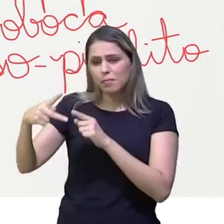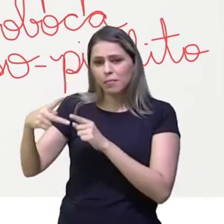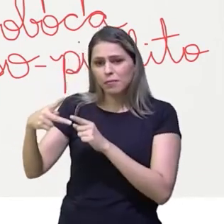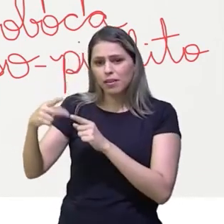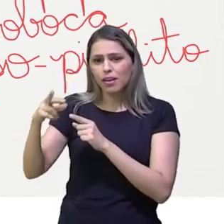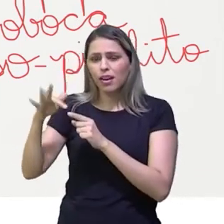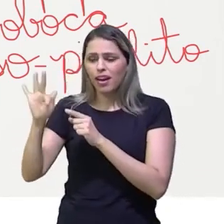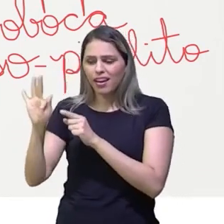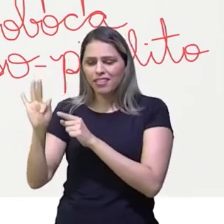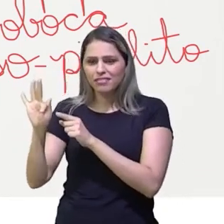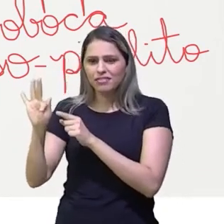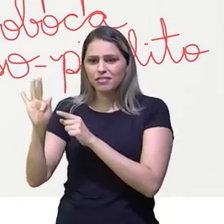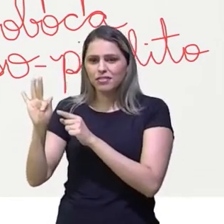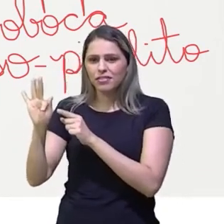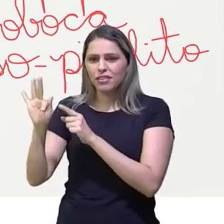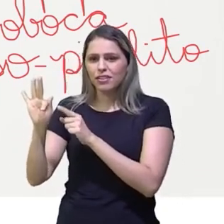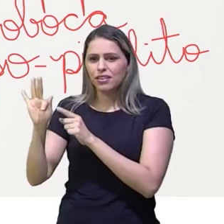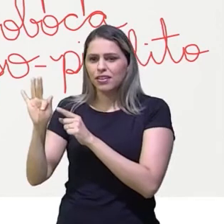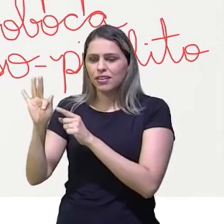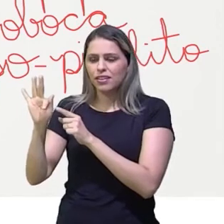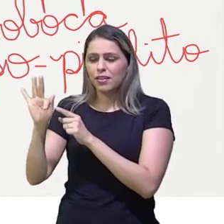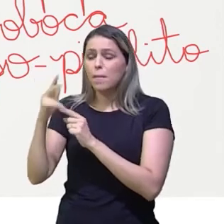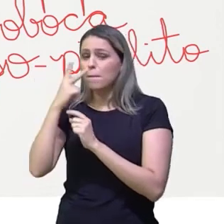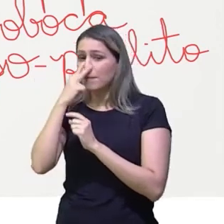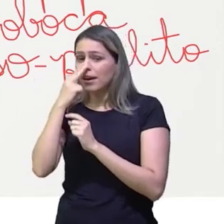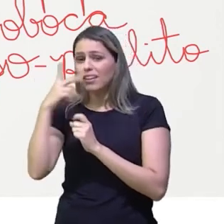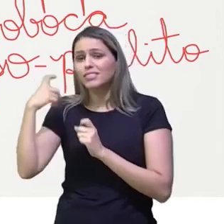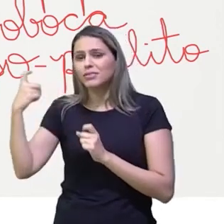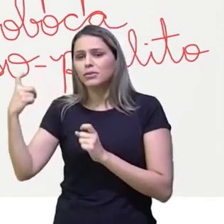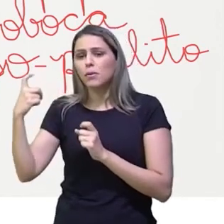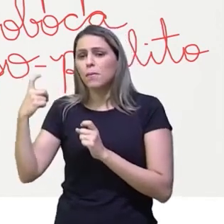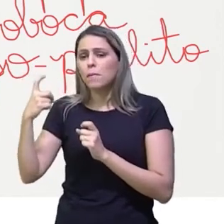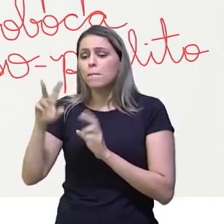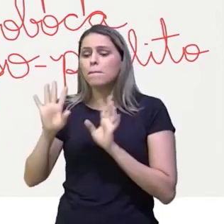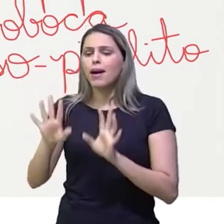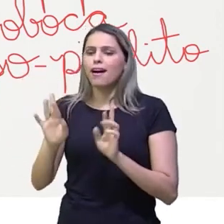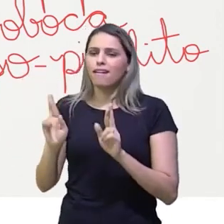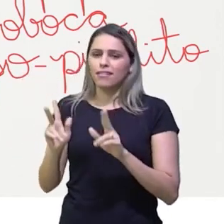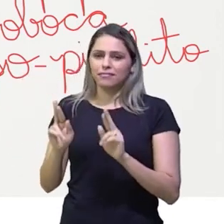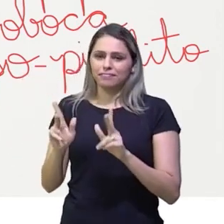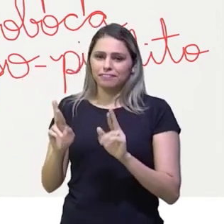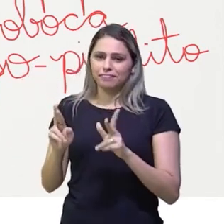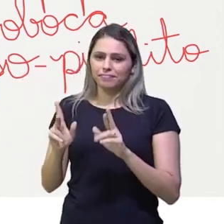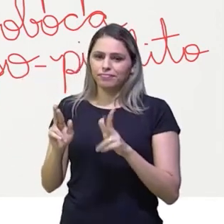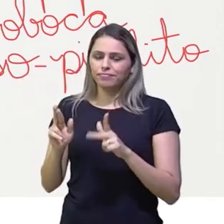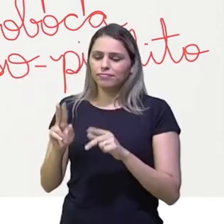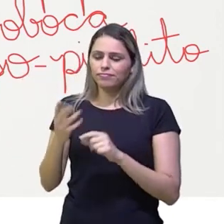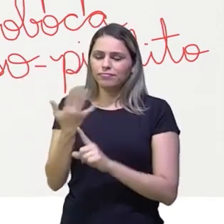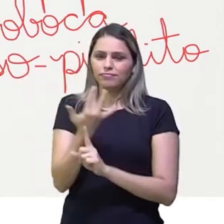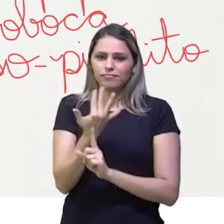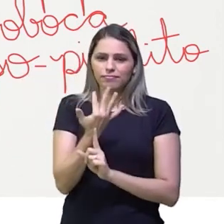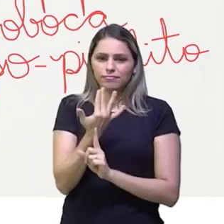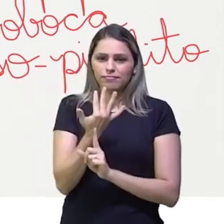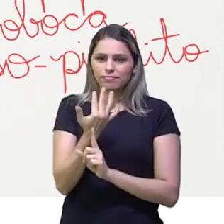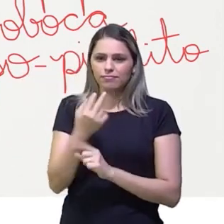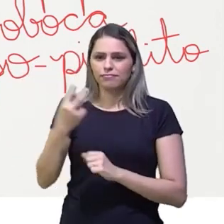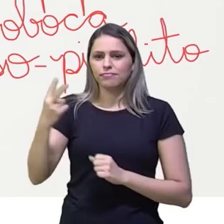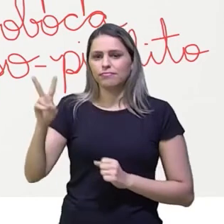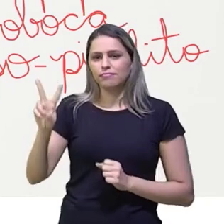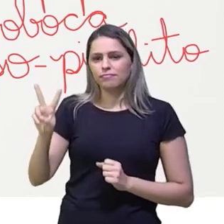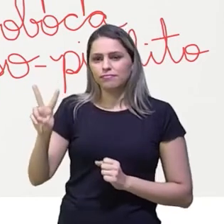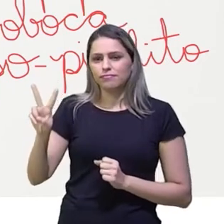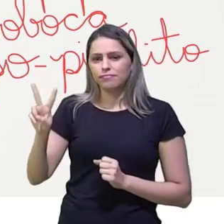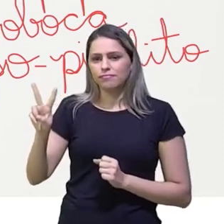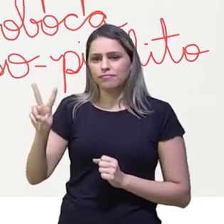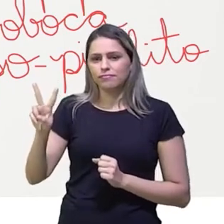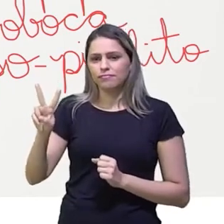do F. Se fosse com F, seria fela. Mas não é com V. V, V, V. Observem a